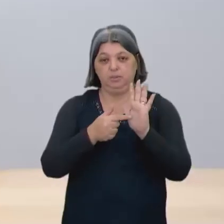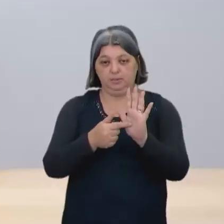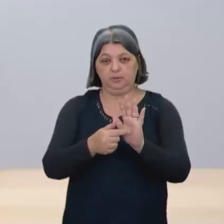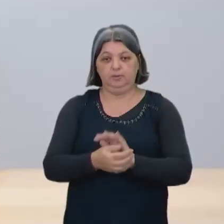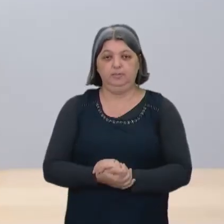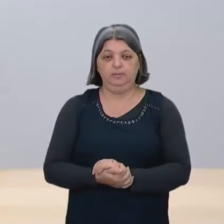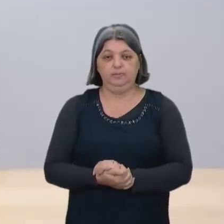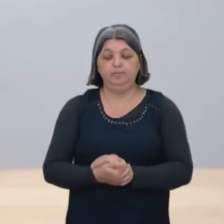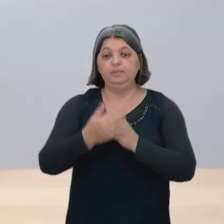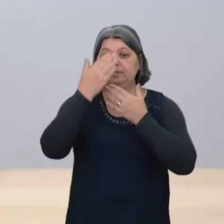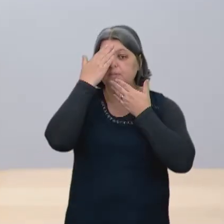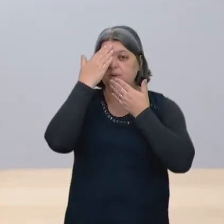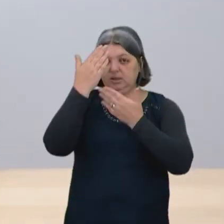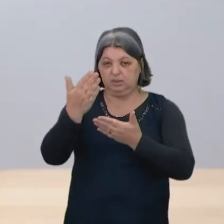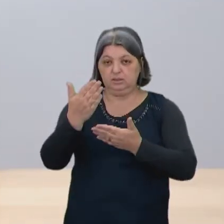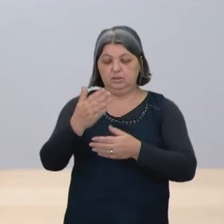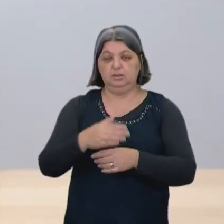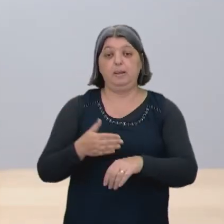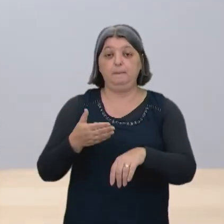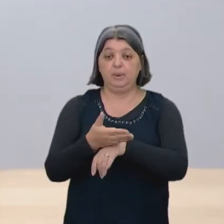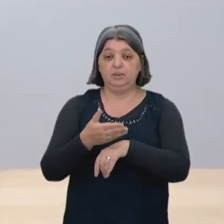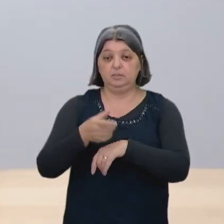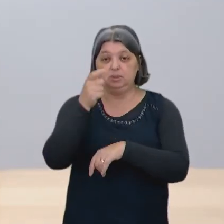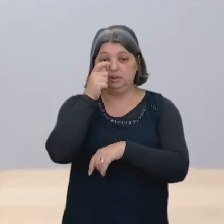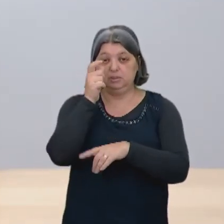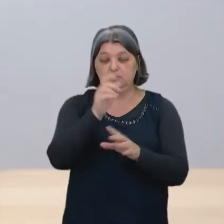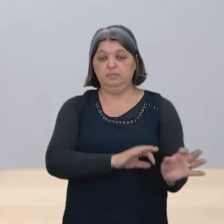agradeço muito a participação de quem está assistindo a aula,